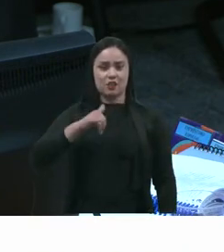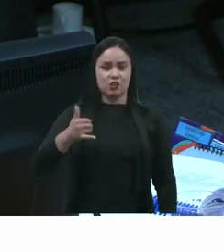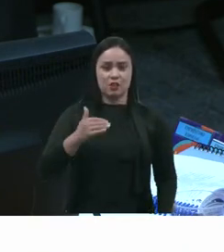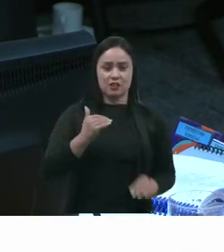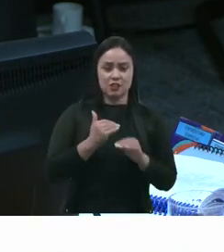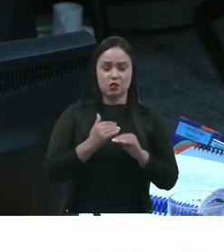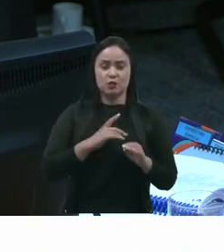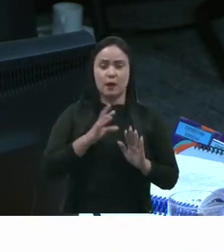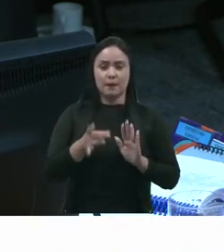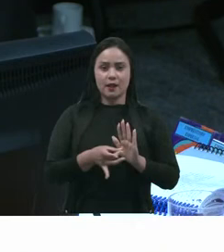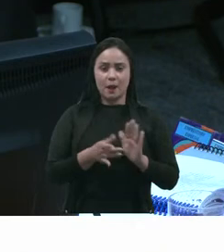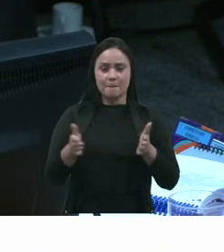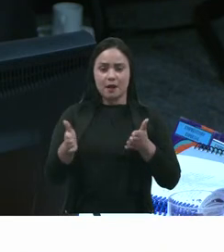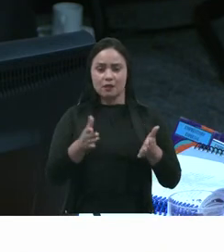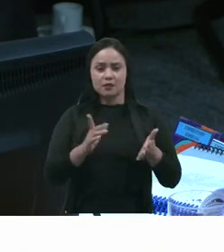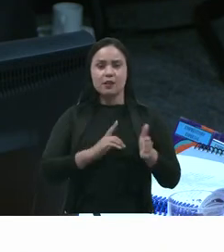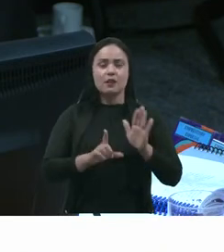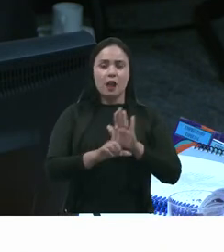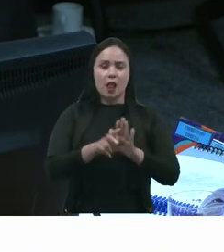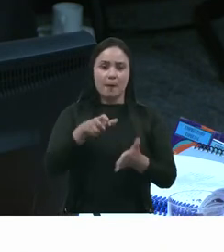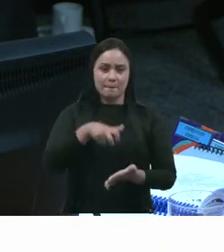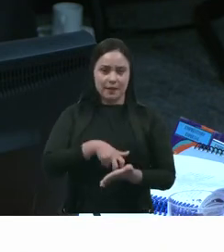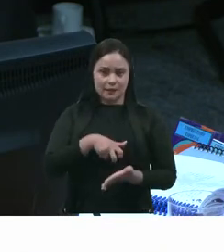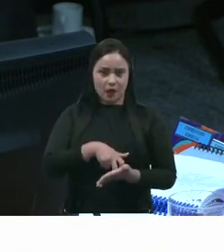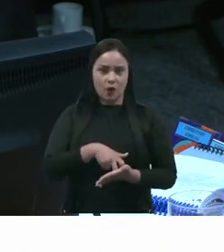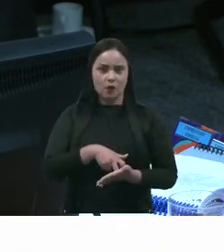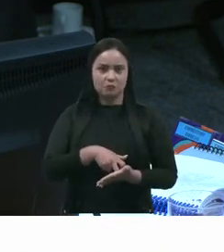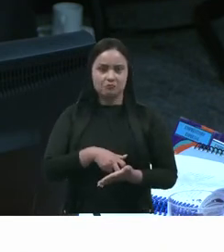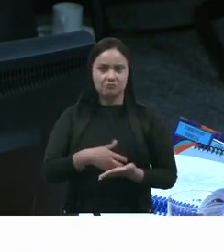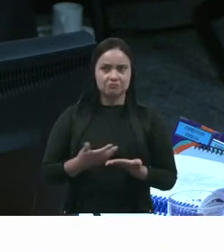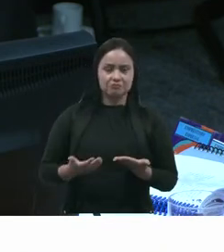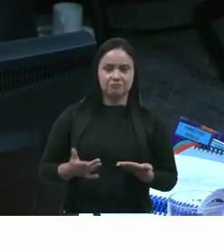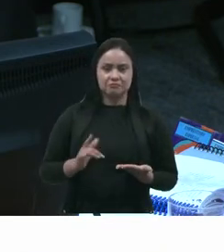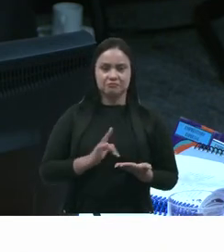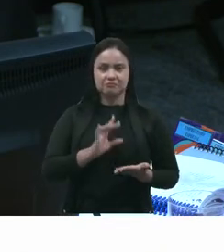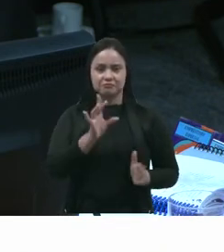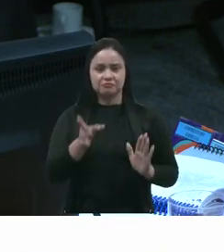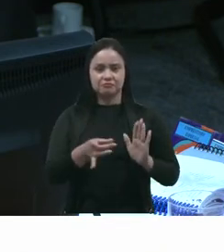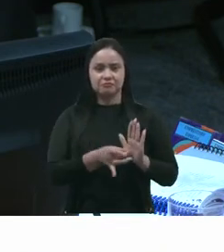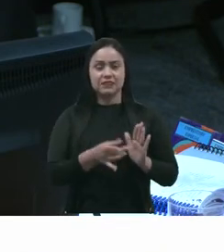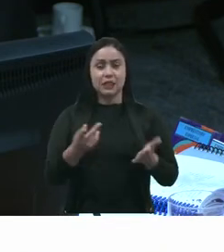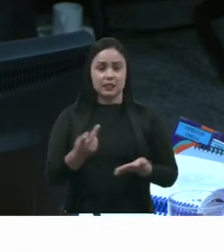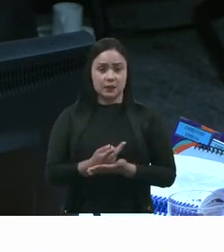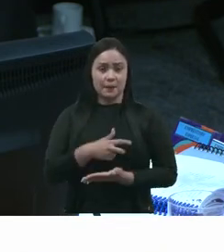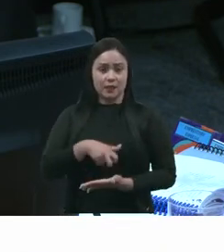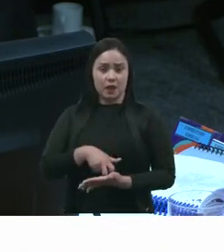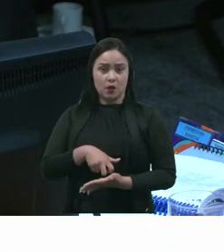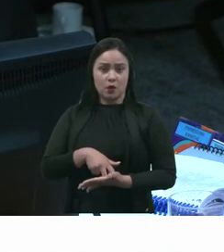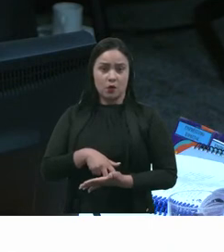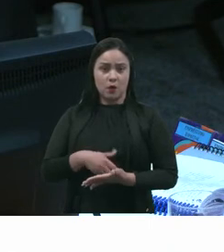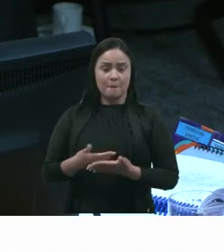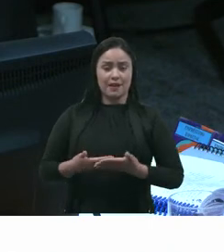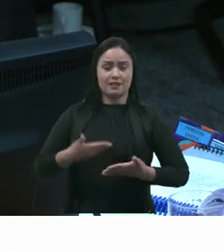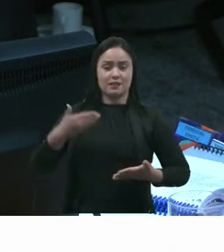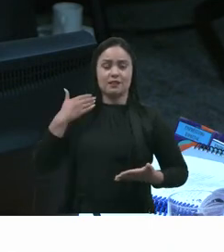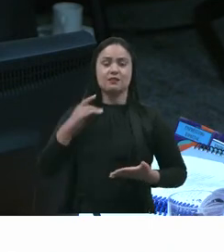sentido de se aplicar o prazo previsto na lei penal, independentemente de instauração da ação penal, os precedentes existentes